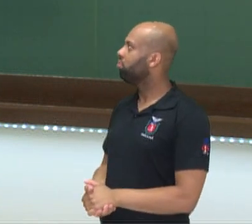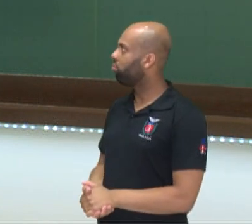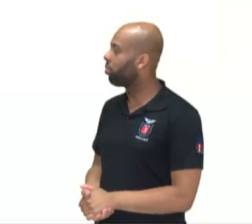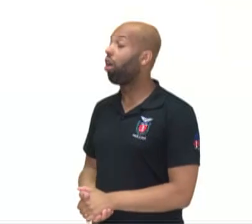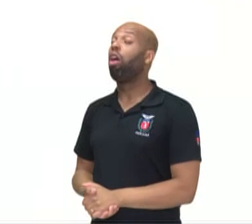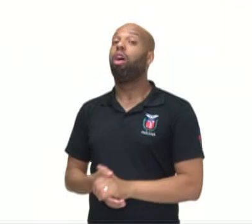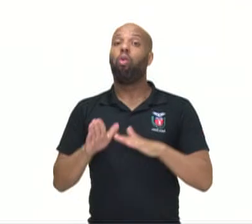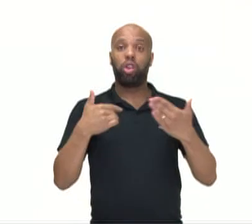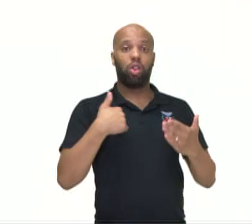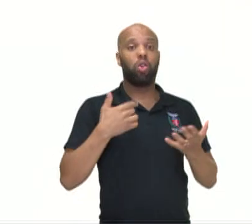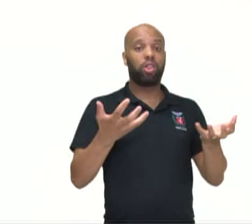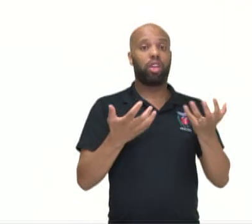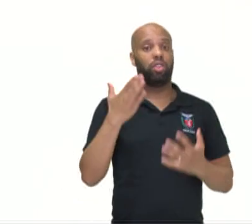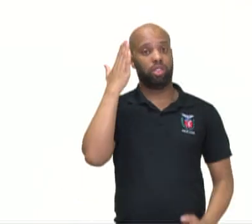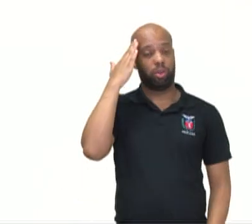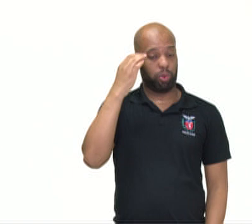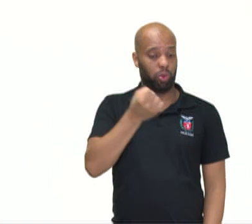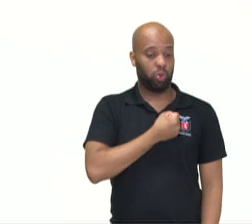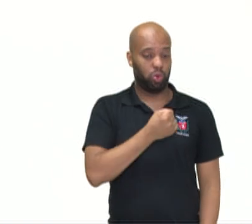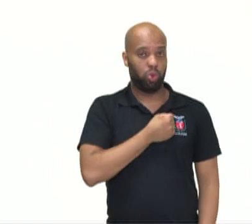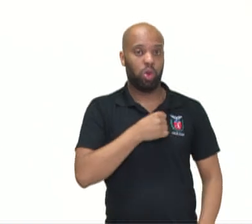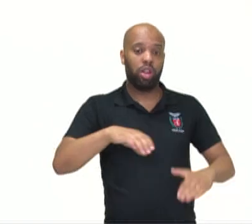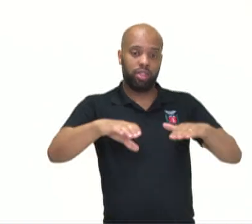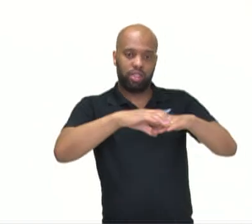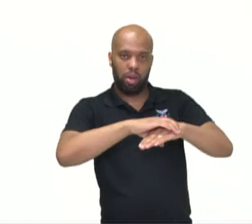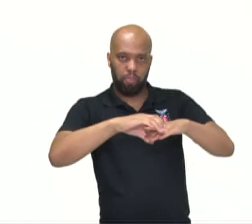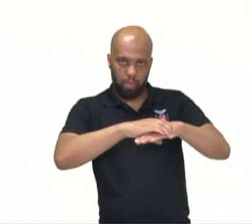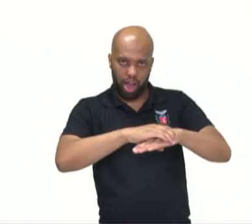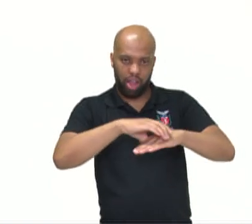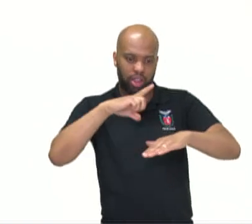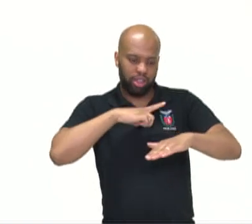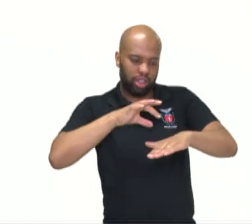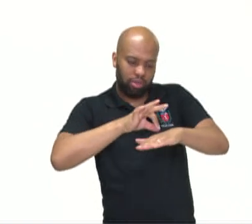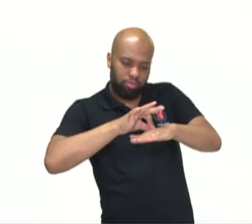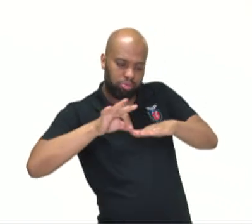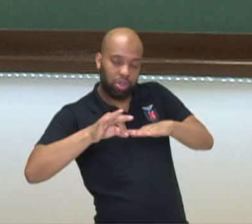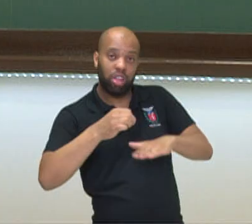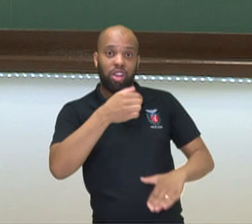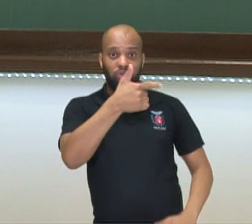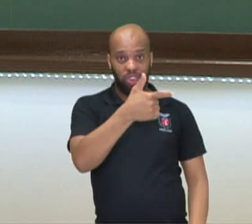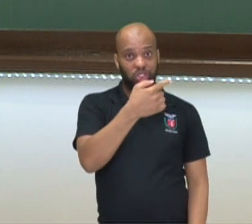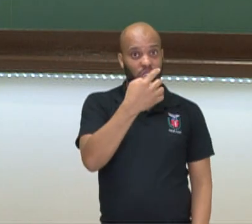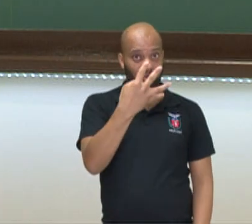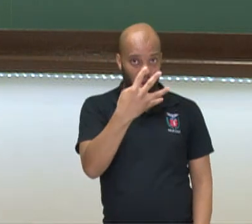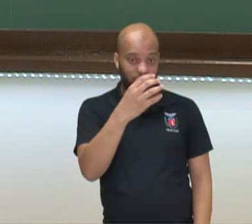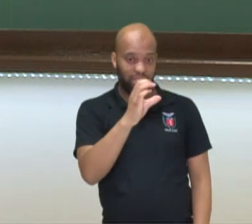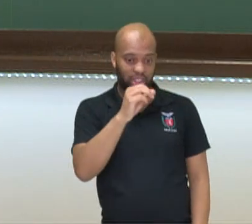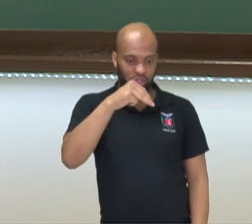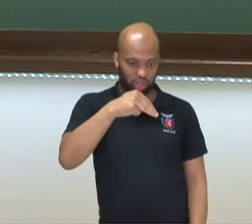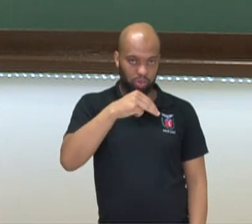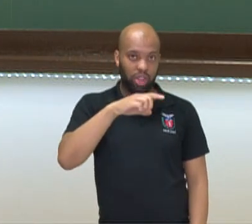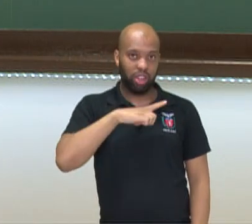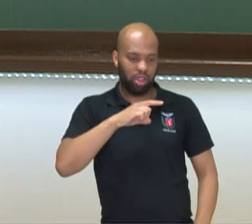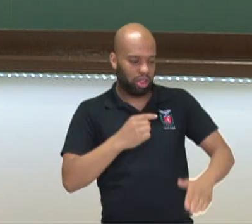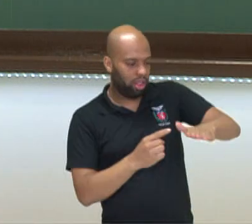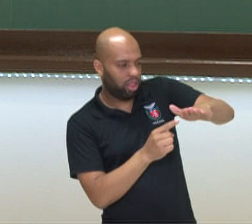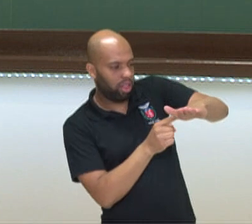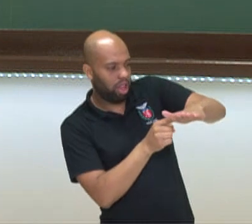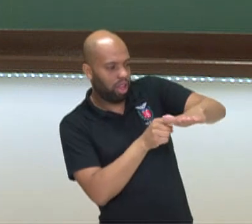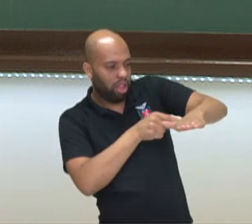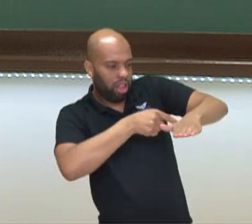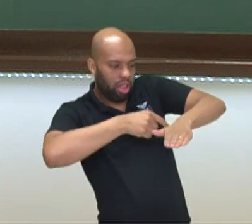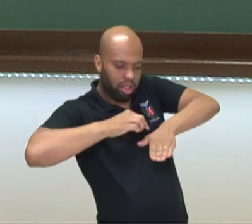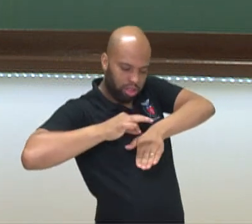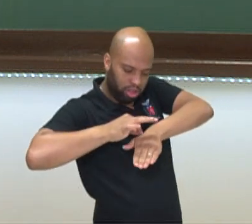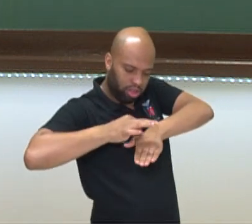Qual é o número do sapato de uma pessoa cujo pé mede 24 centímetros? Então, se a pessoa tem 24 centímetros do calcanhar até o dedão, em